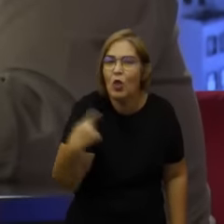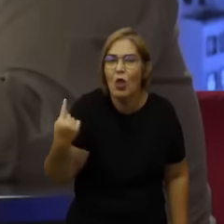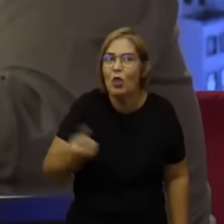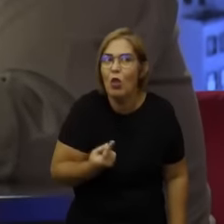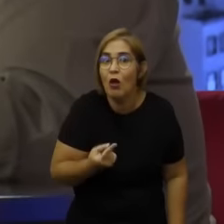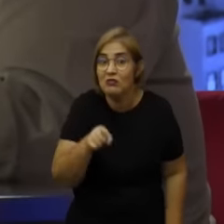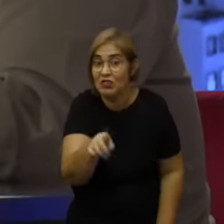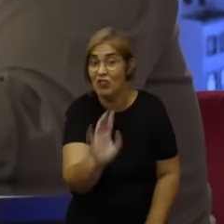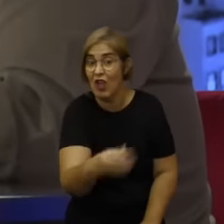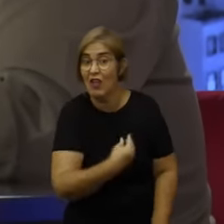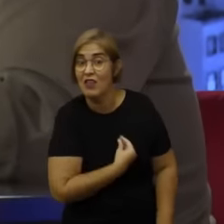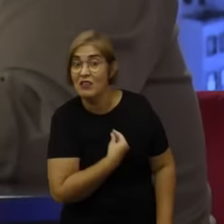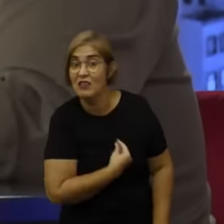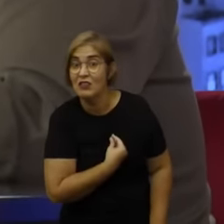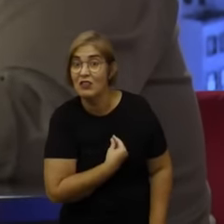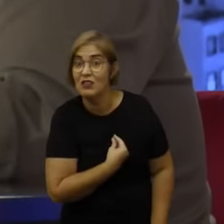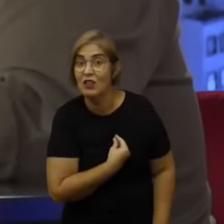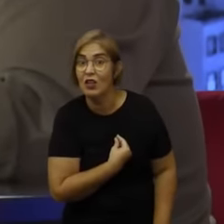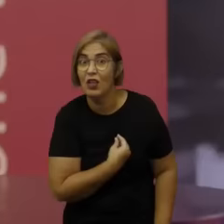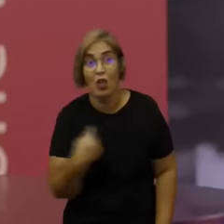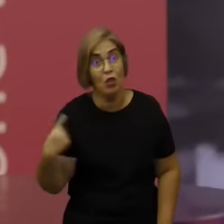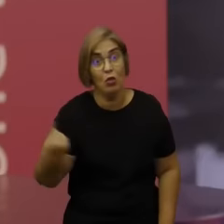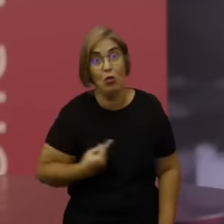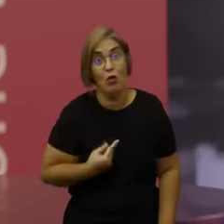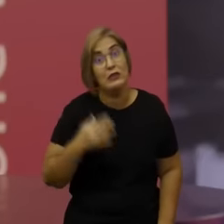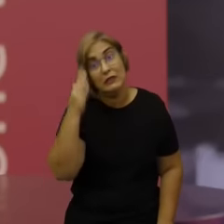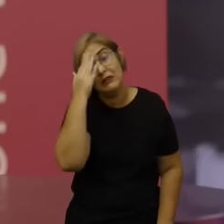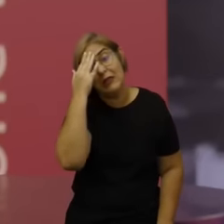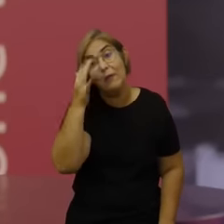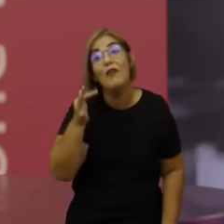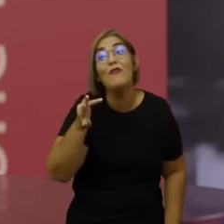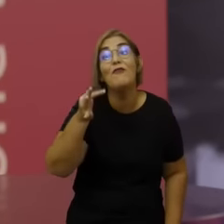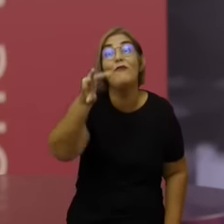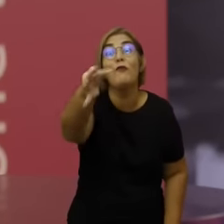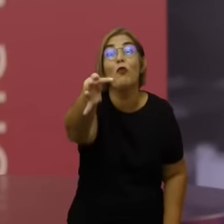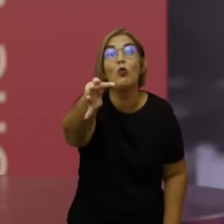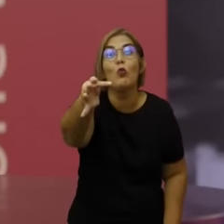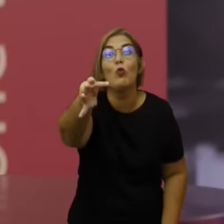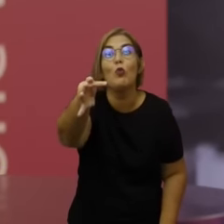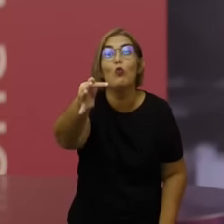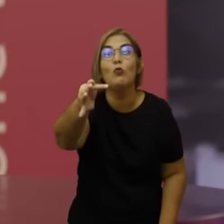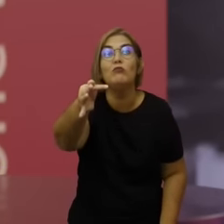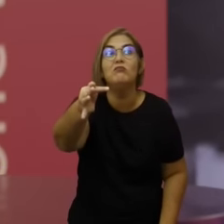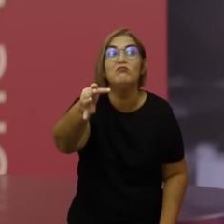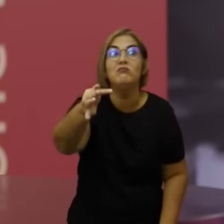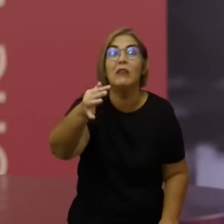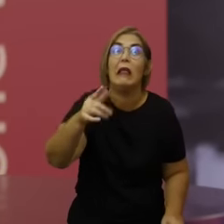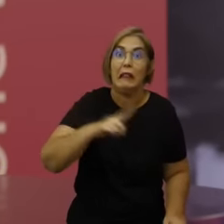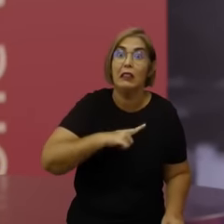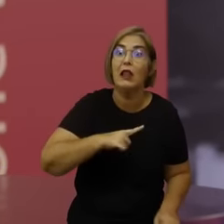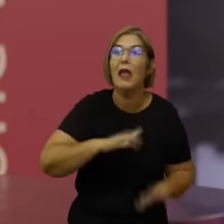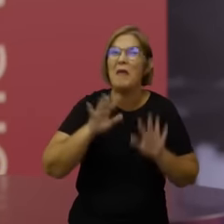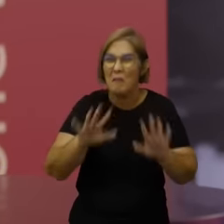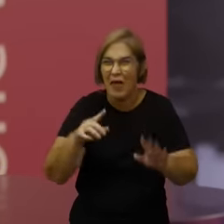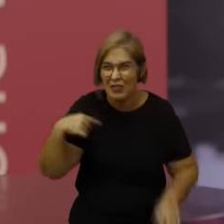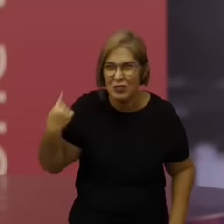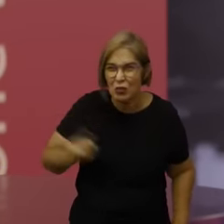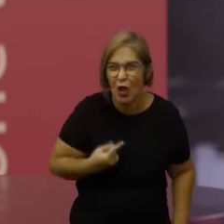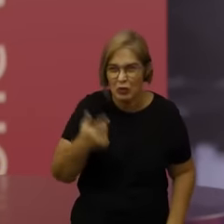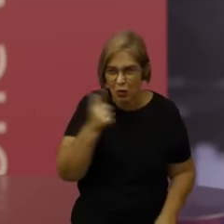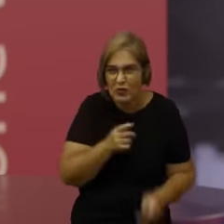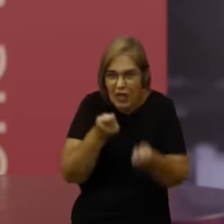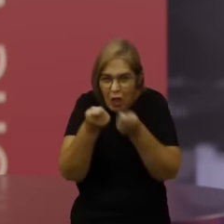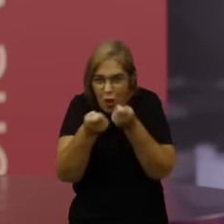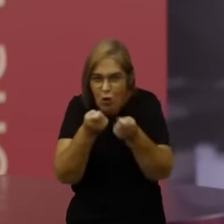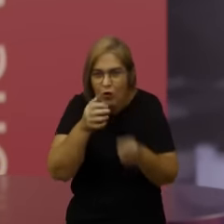dele ninguém se livra. O destino não pede satisfações a ninguém também. Aliás, é uma das duas entidades mitológicas gregas que